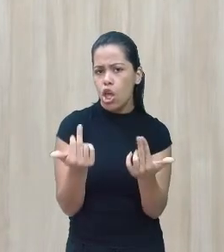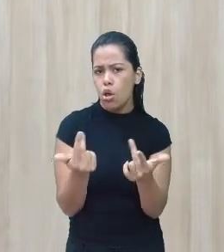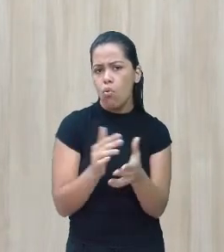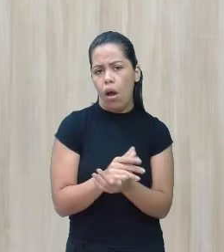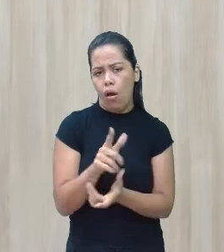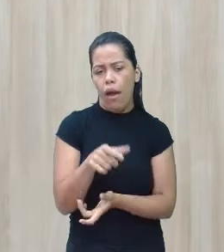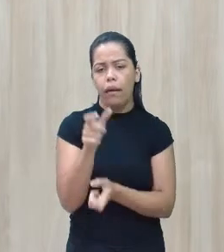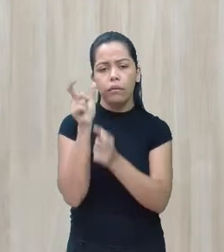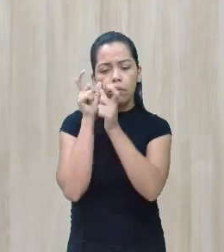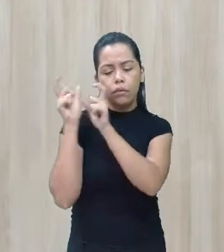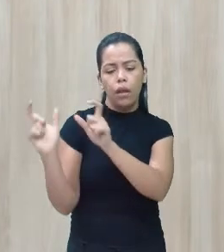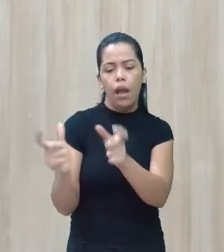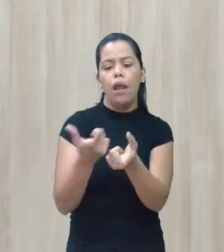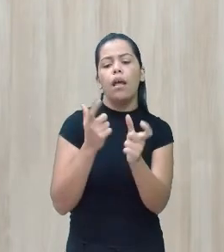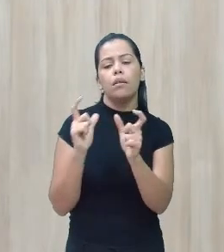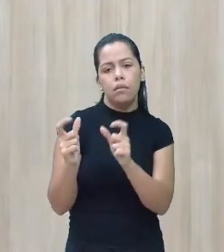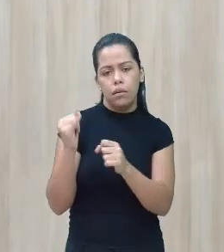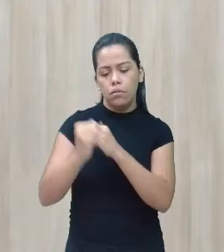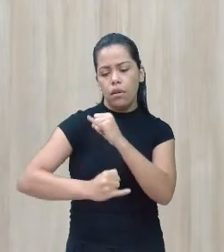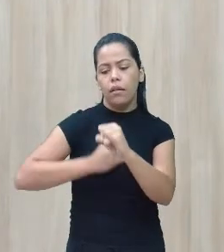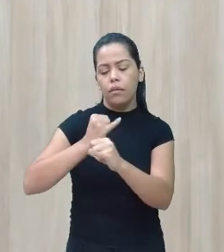modelo online.